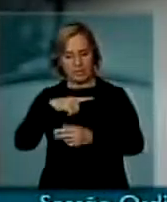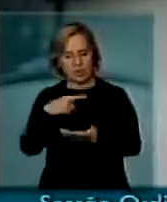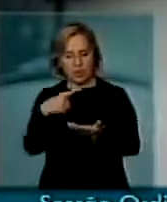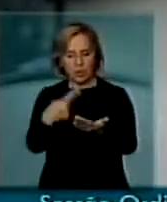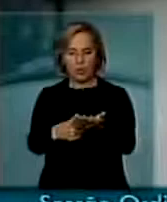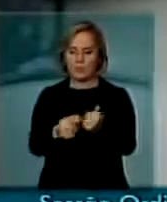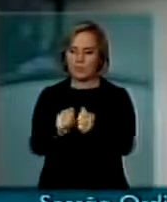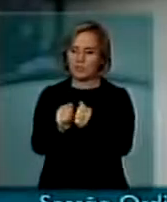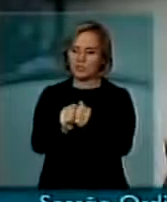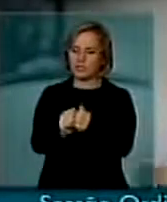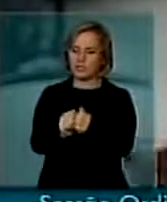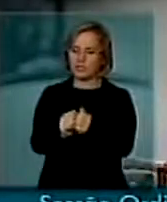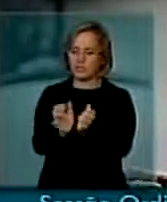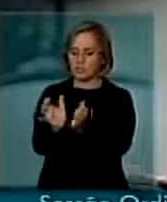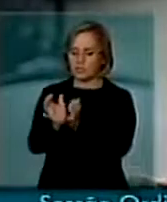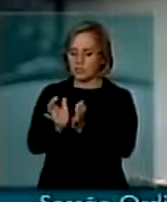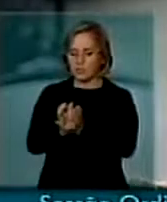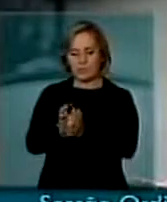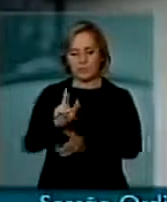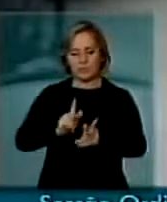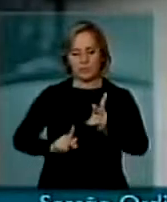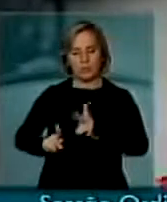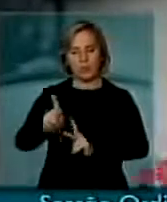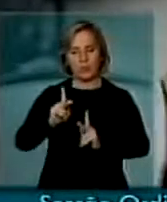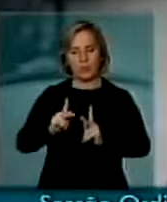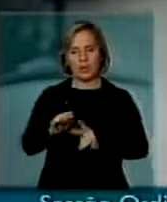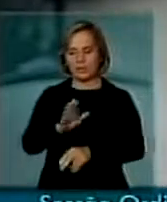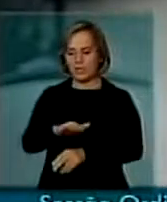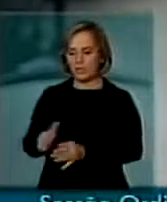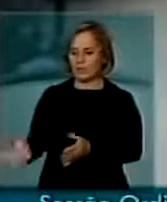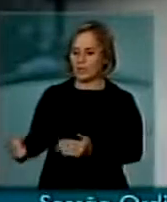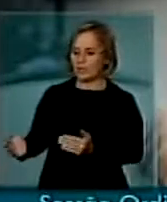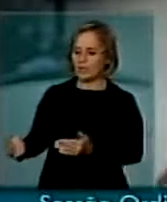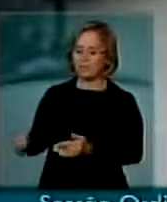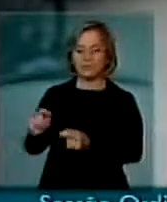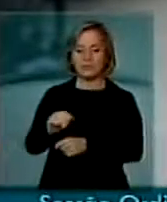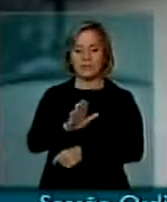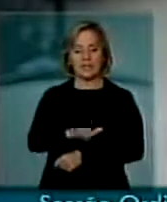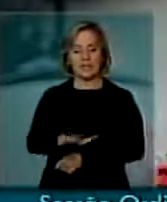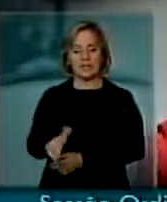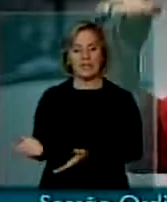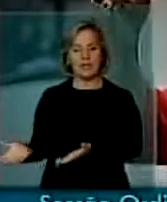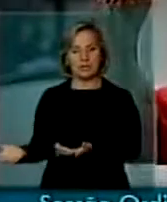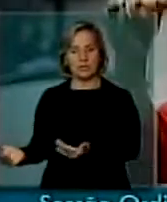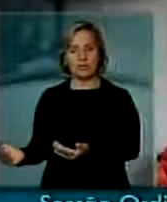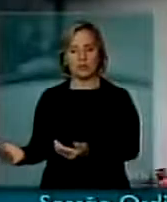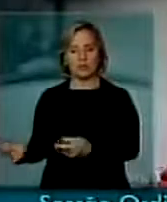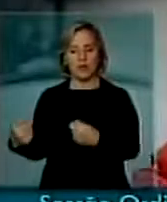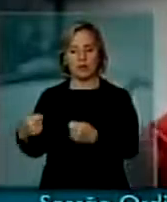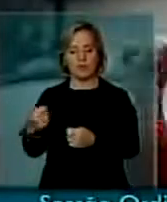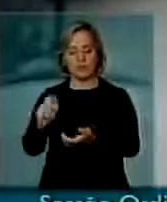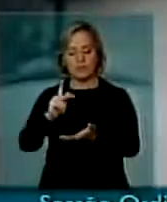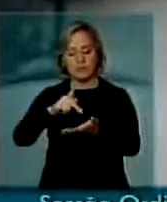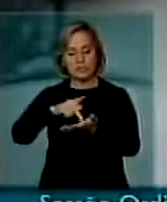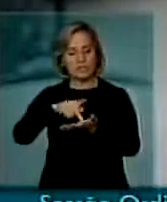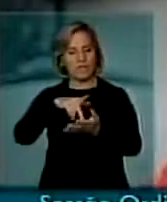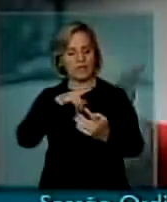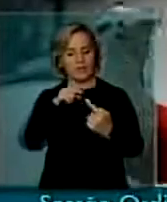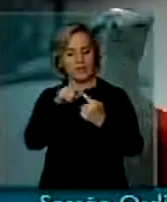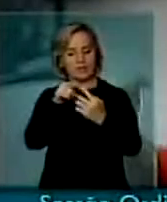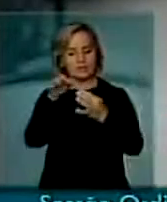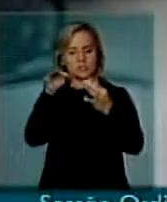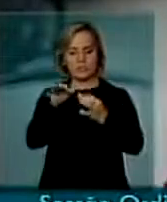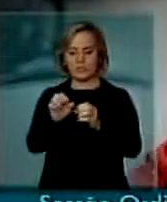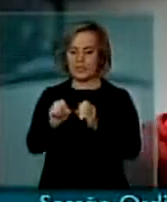novas gerações, todas as políticas que trazem a criança, trazem os jovens para aquele real objetivo, que é o